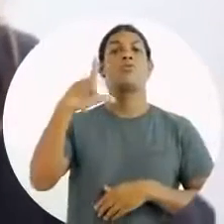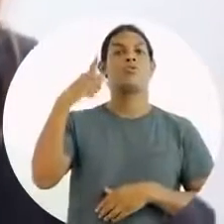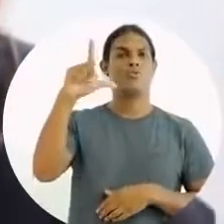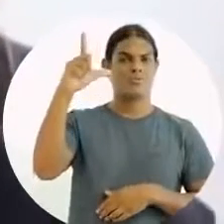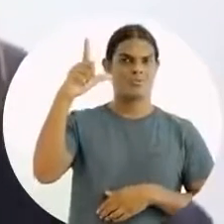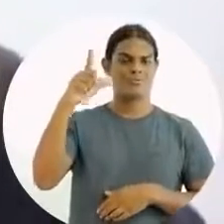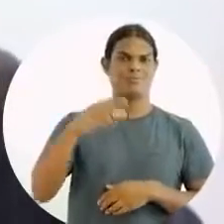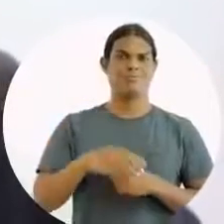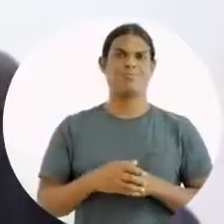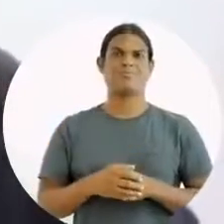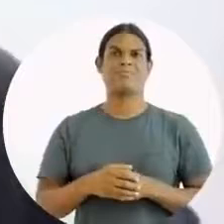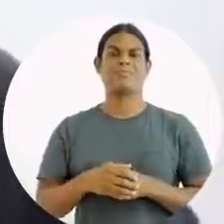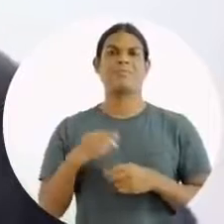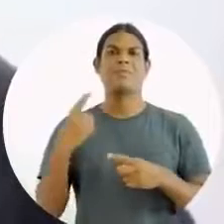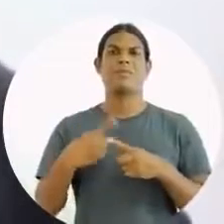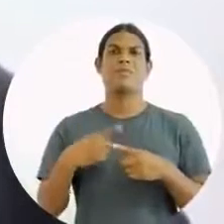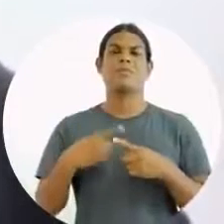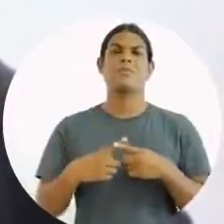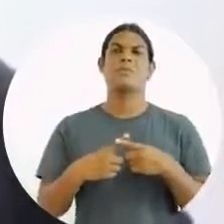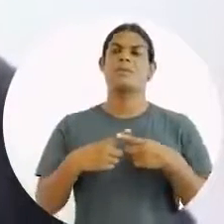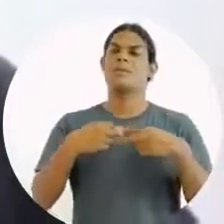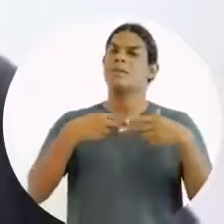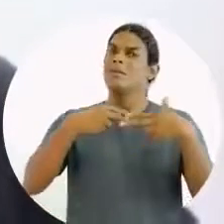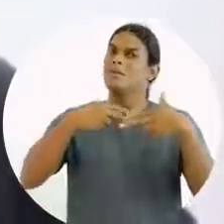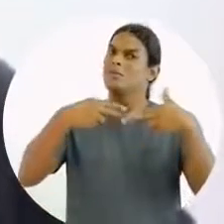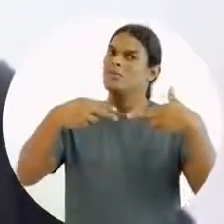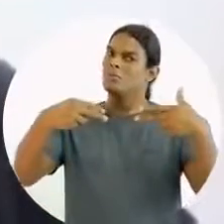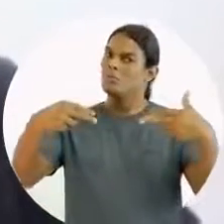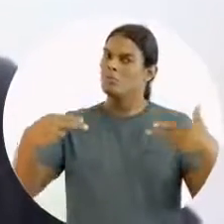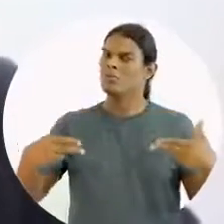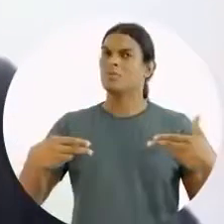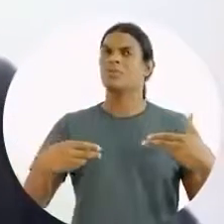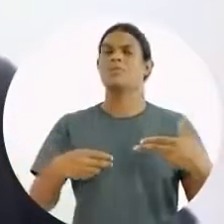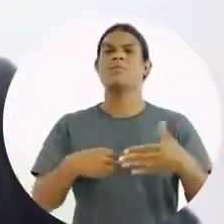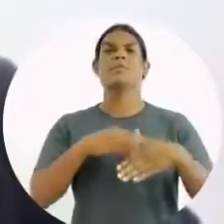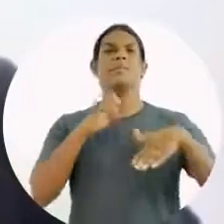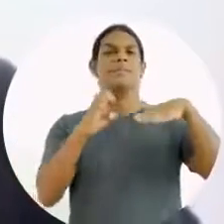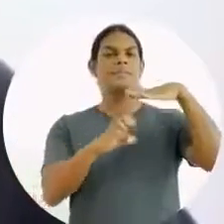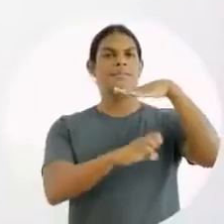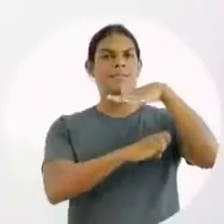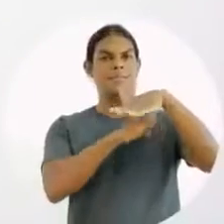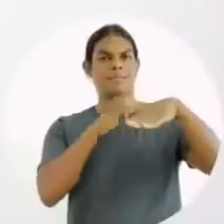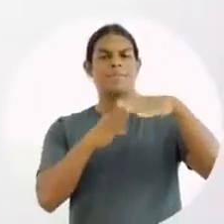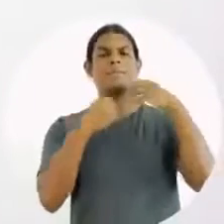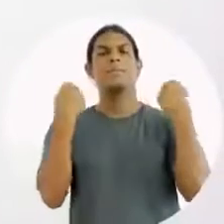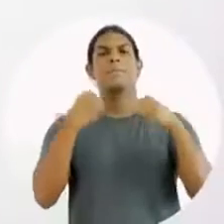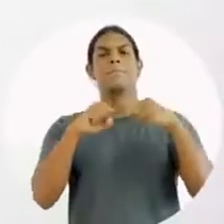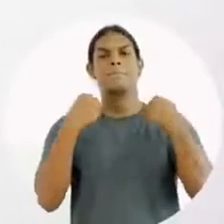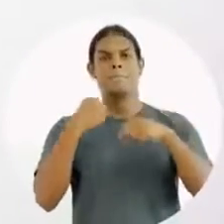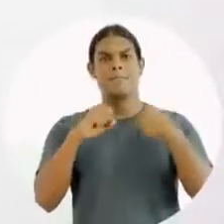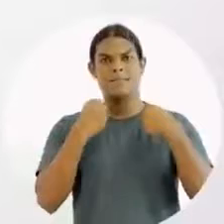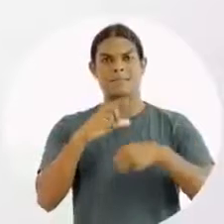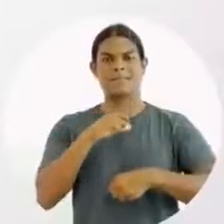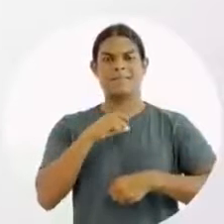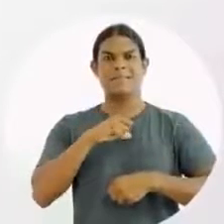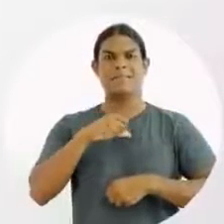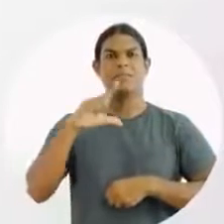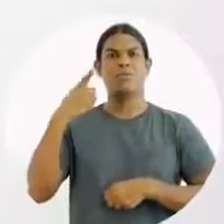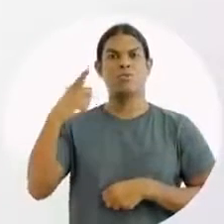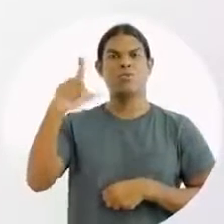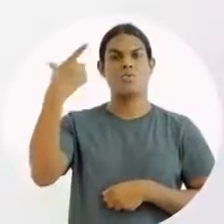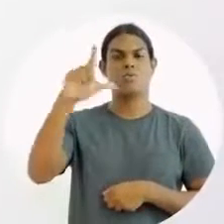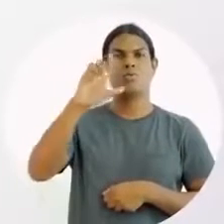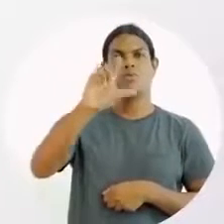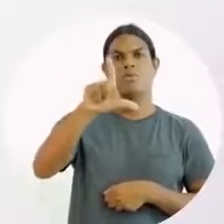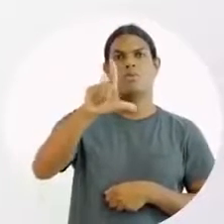de qualquer situação, uma organização hoje, ela existe em prol de uma lucratividade, em prol